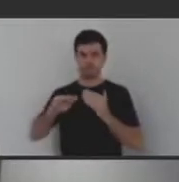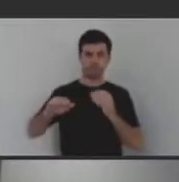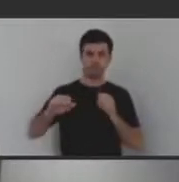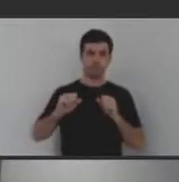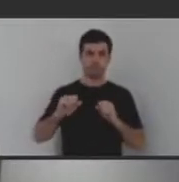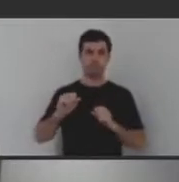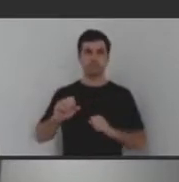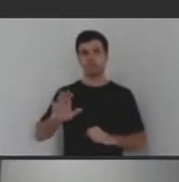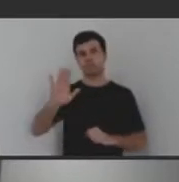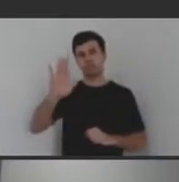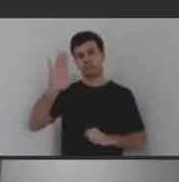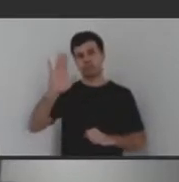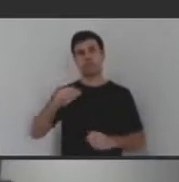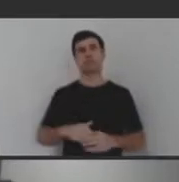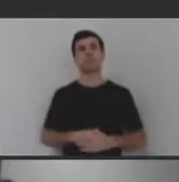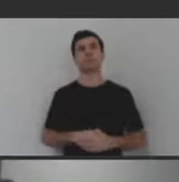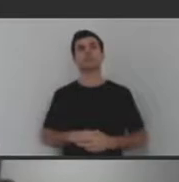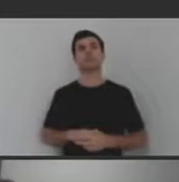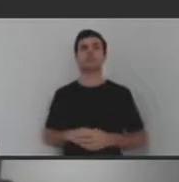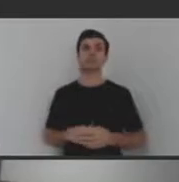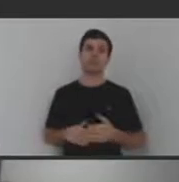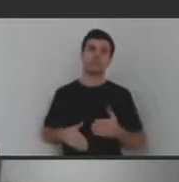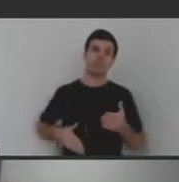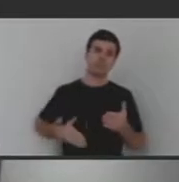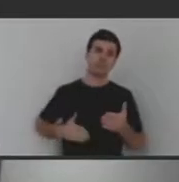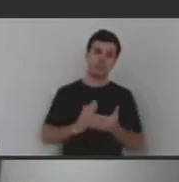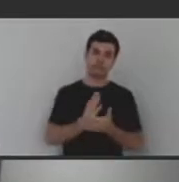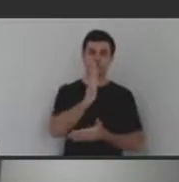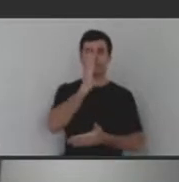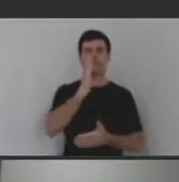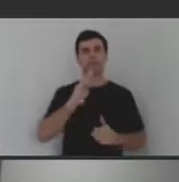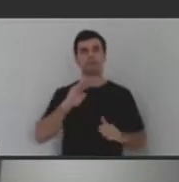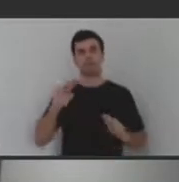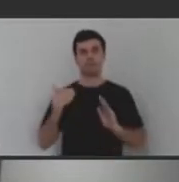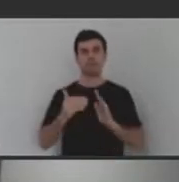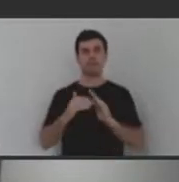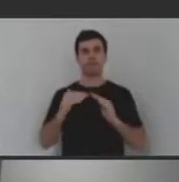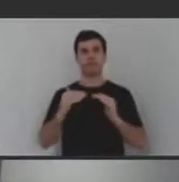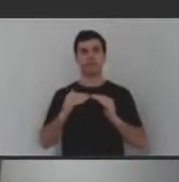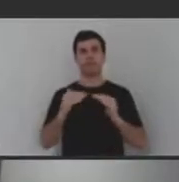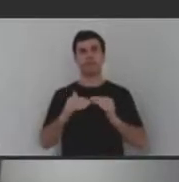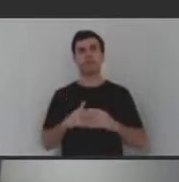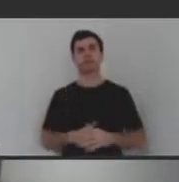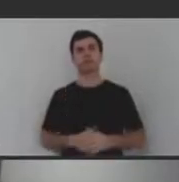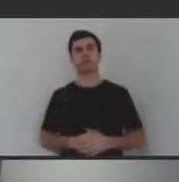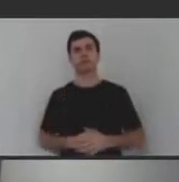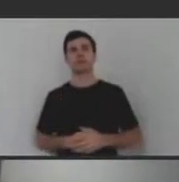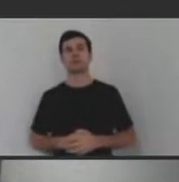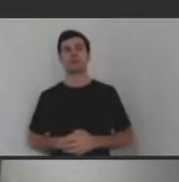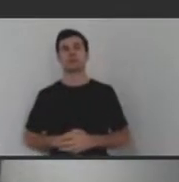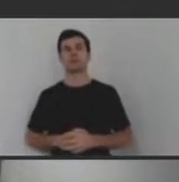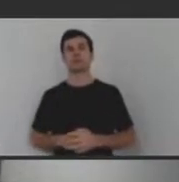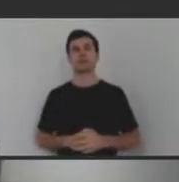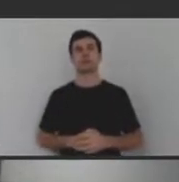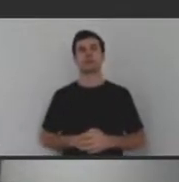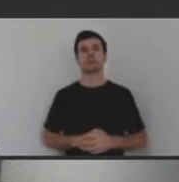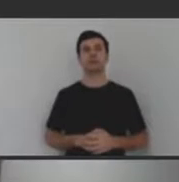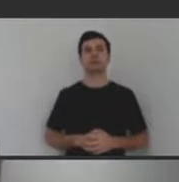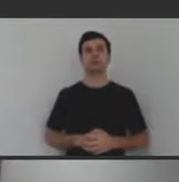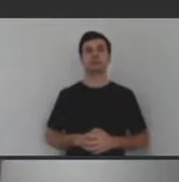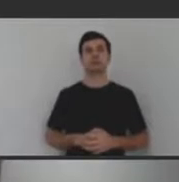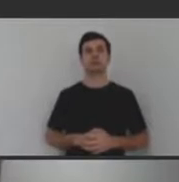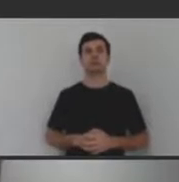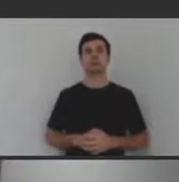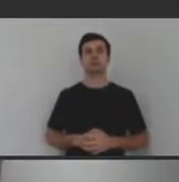manifestam. Está aprovado por toda esta casa. Temos uma moção de pesar de